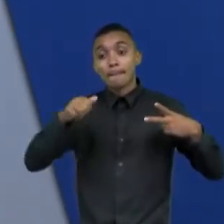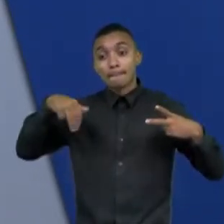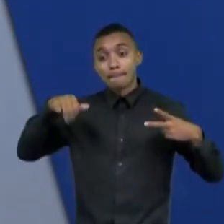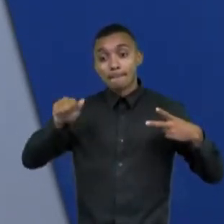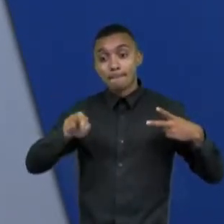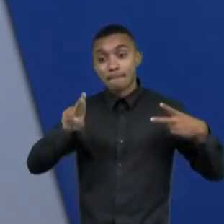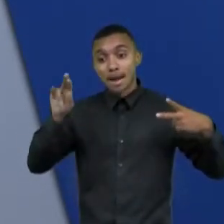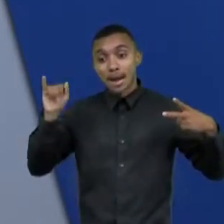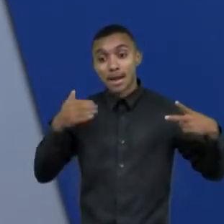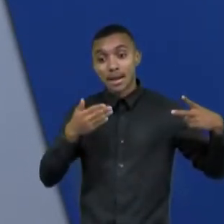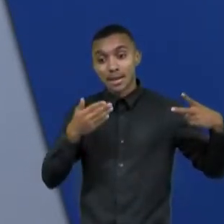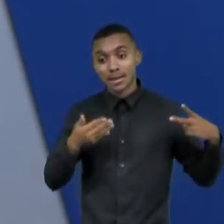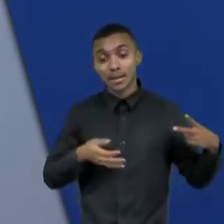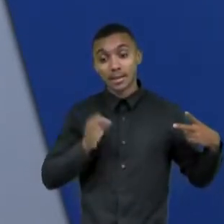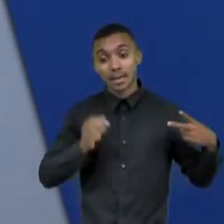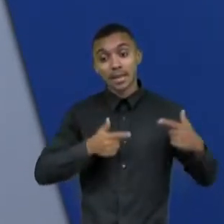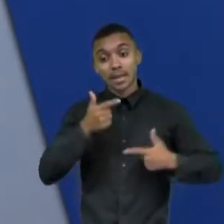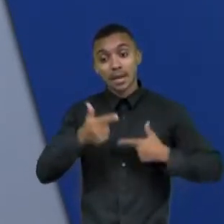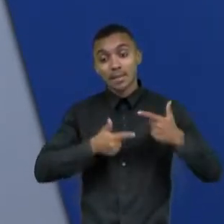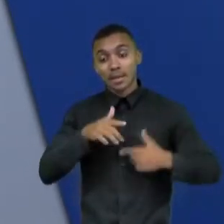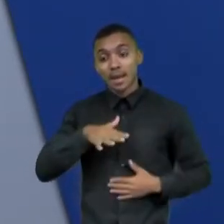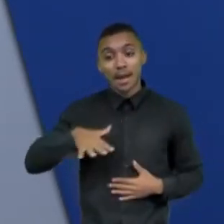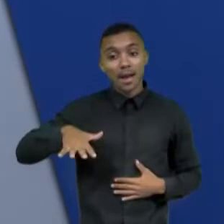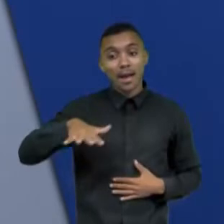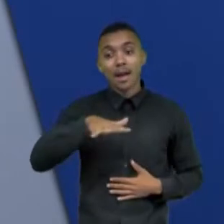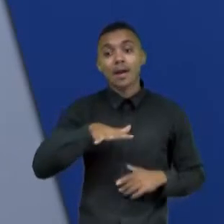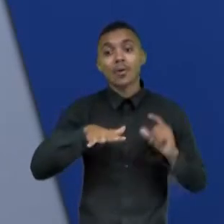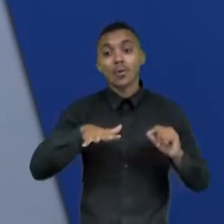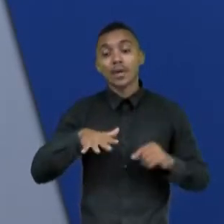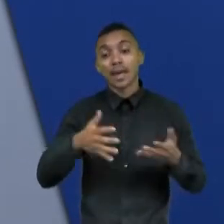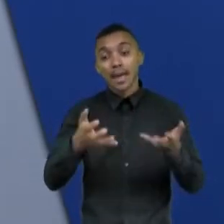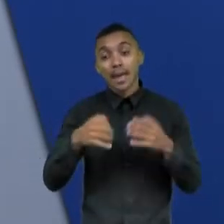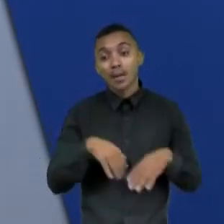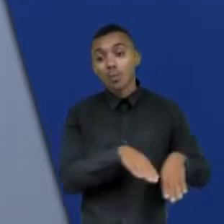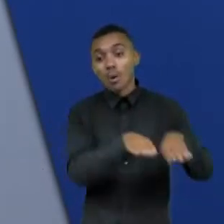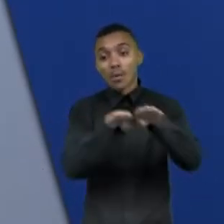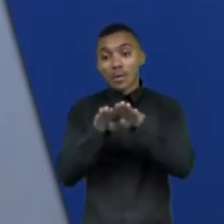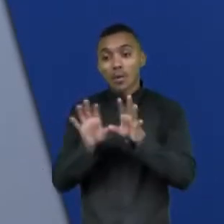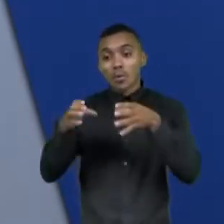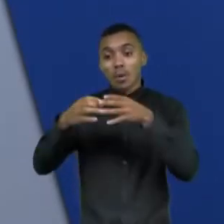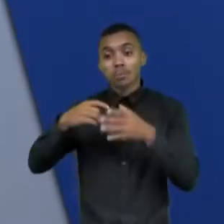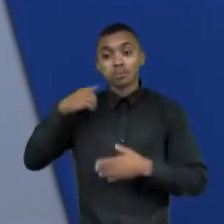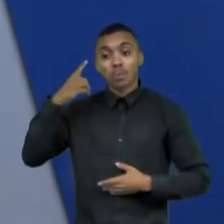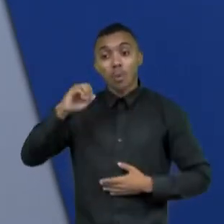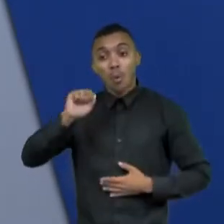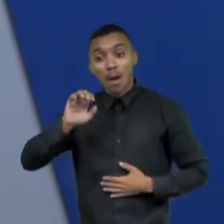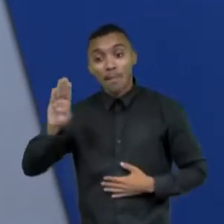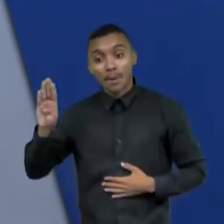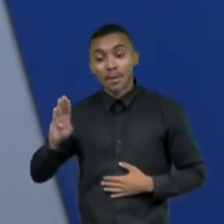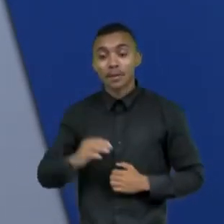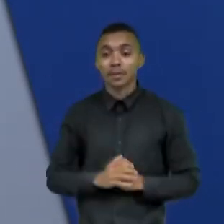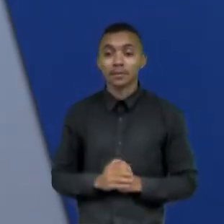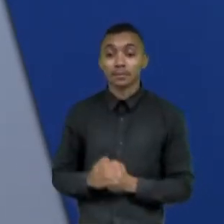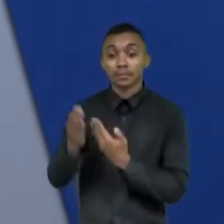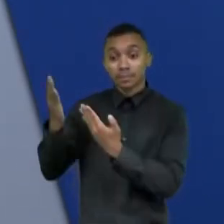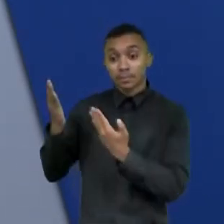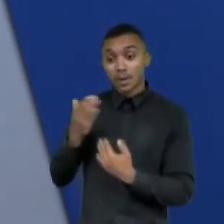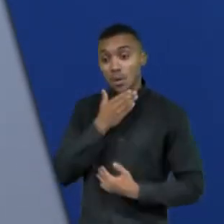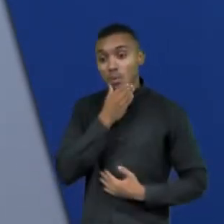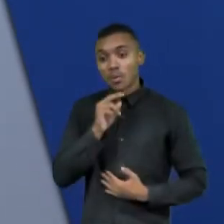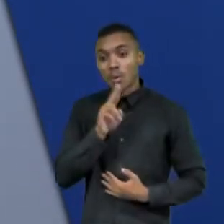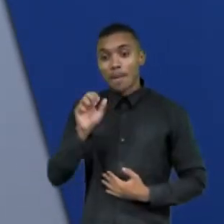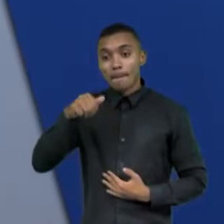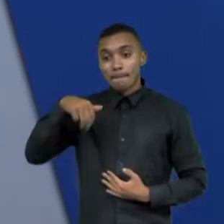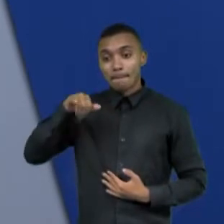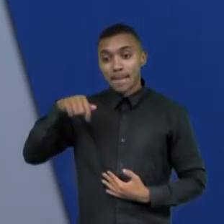Maria de Lourdes integra, inclusive, a Comissão de Promoção da Igualdade Racial da OAB. E o Miguel Rodrigues integra a Rede Nacional de Advogados